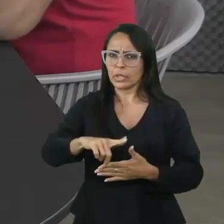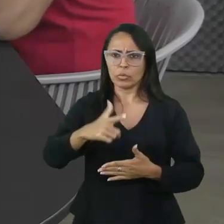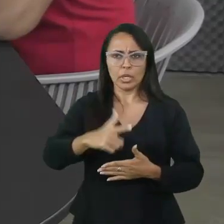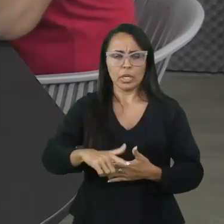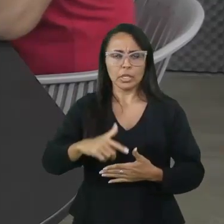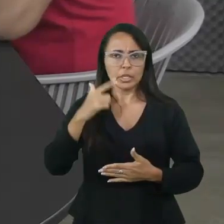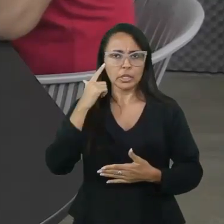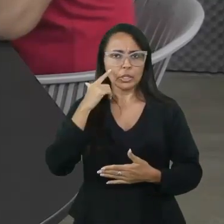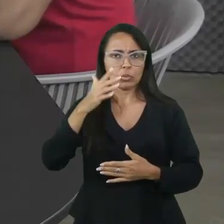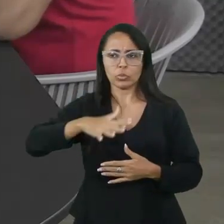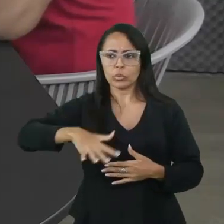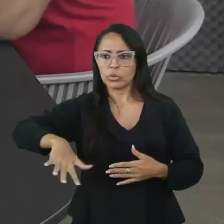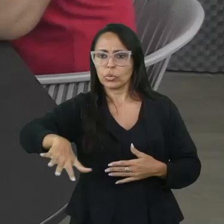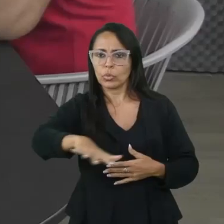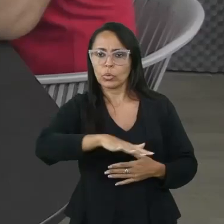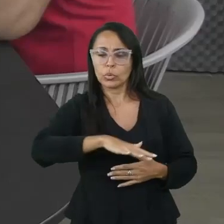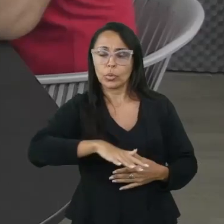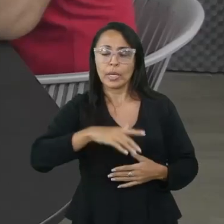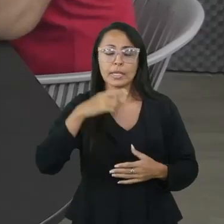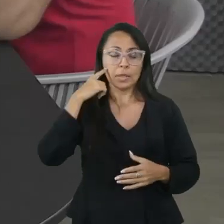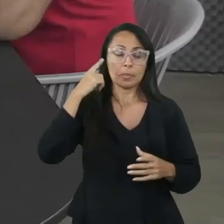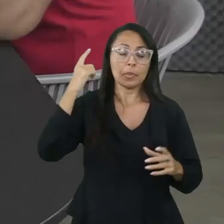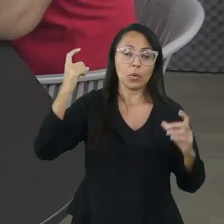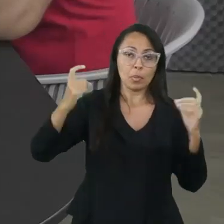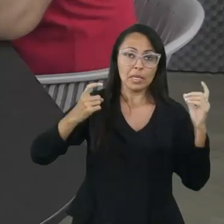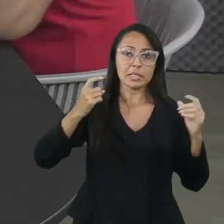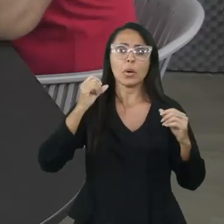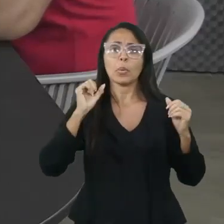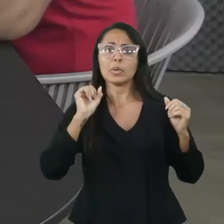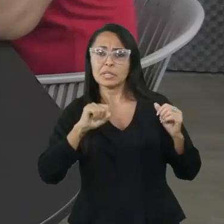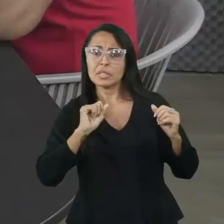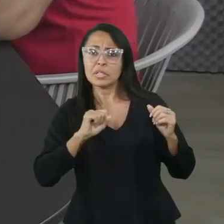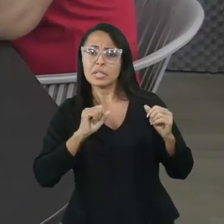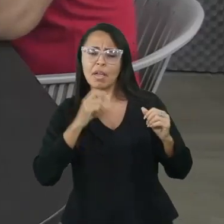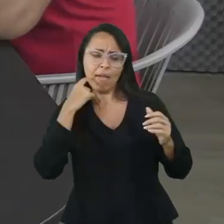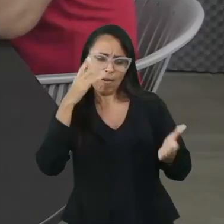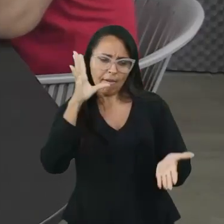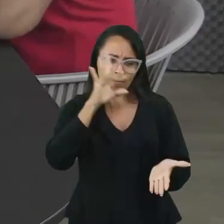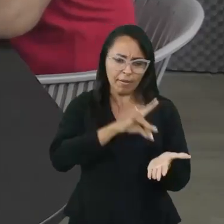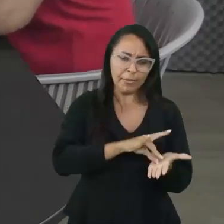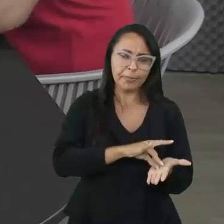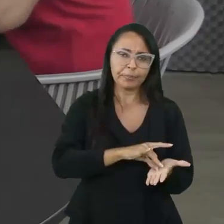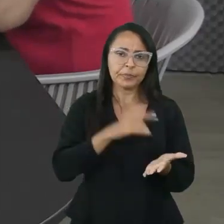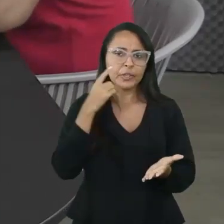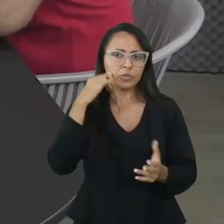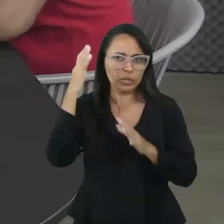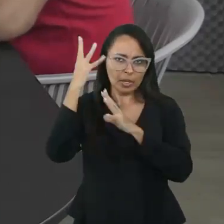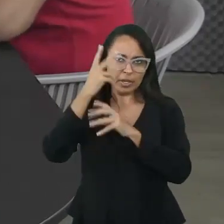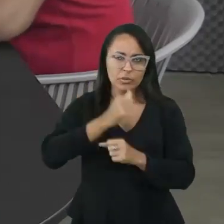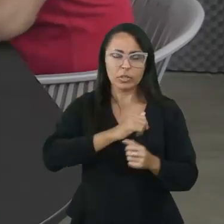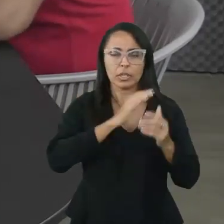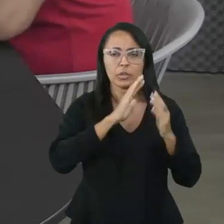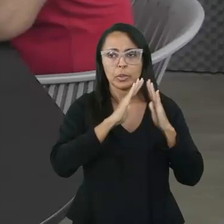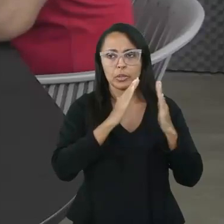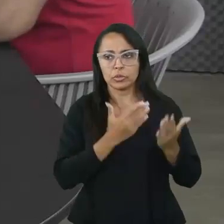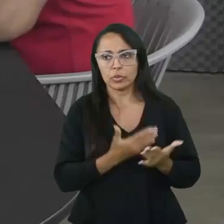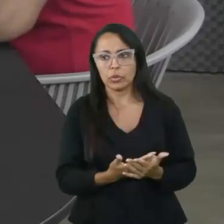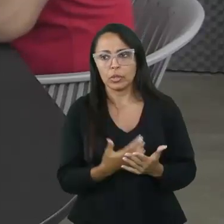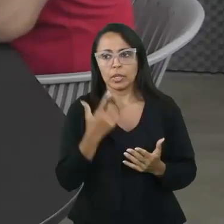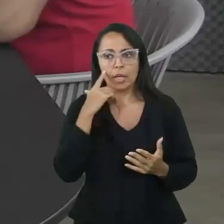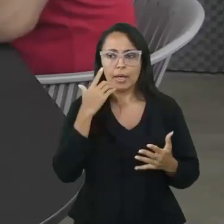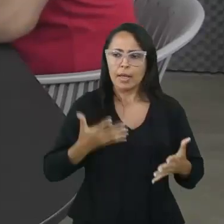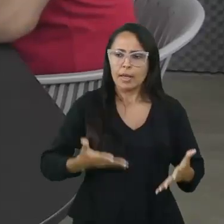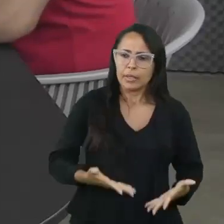do entorno. E essa preocupação com o entorno, ela tem que ser real. Isso dá resultado para a escola, isso anima